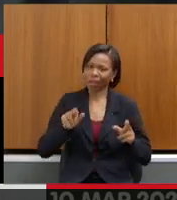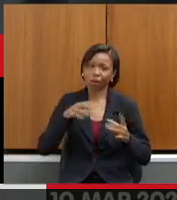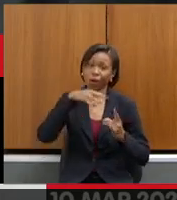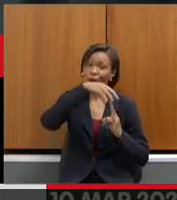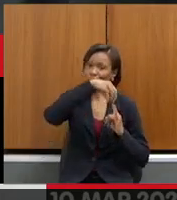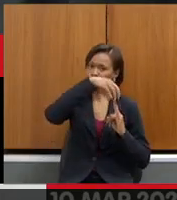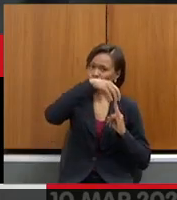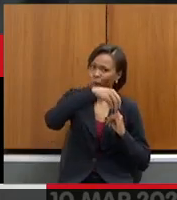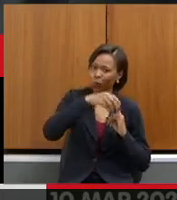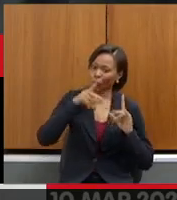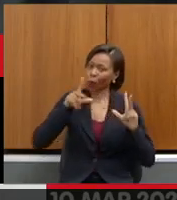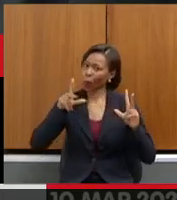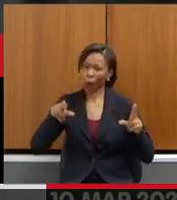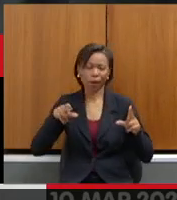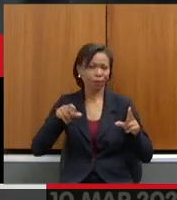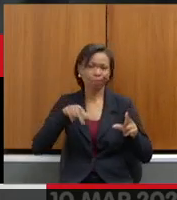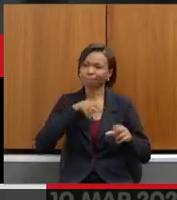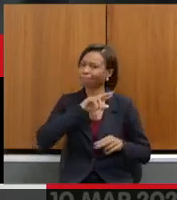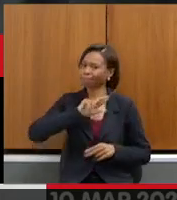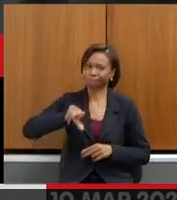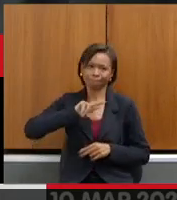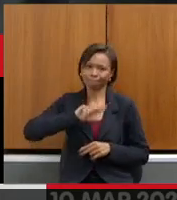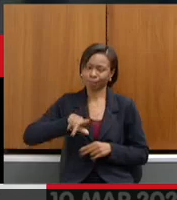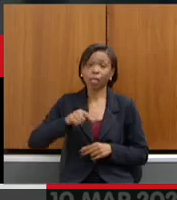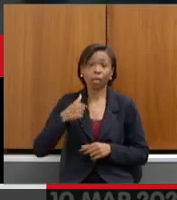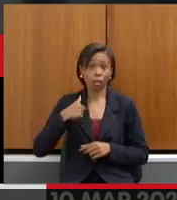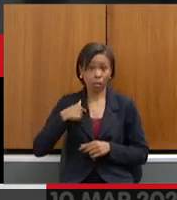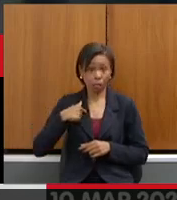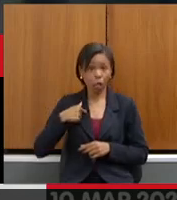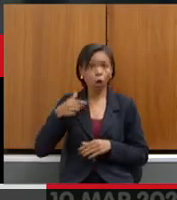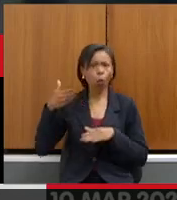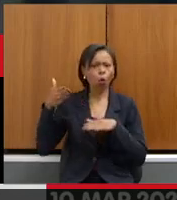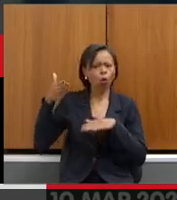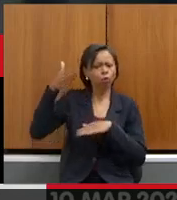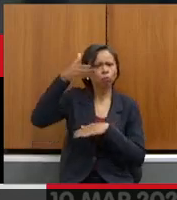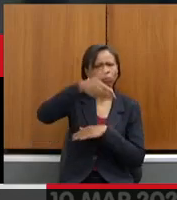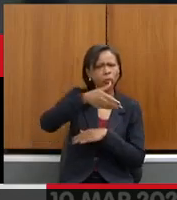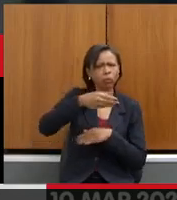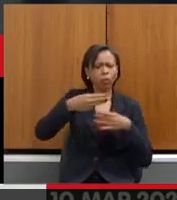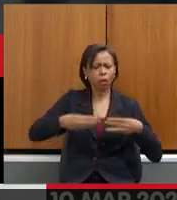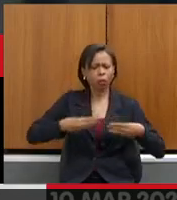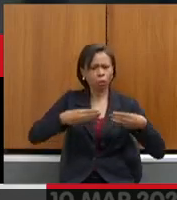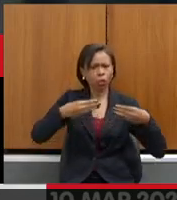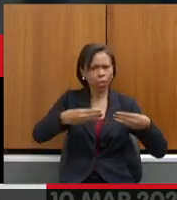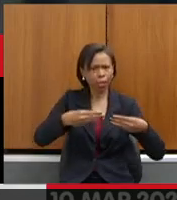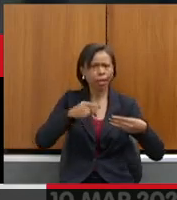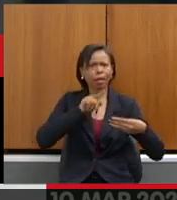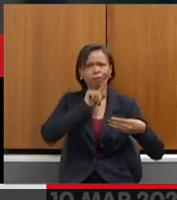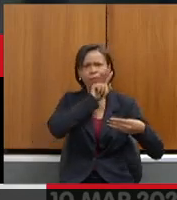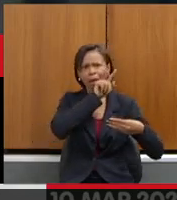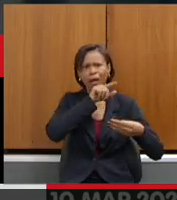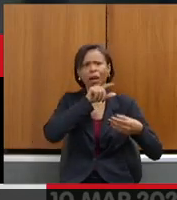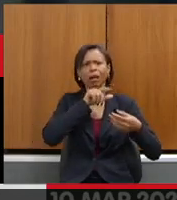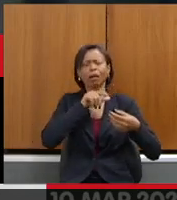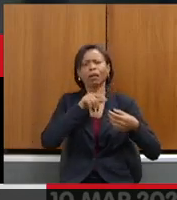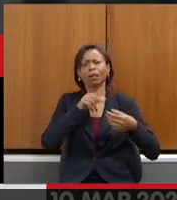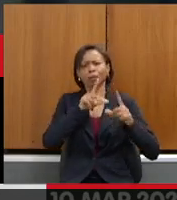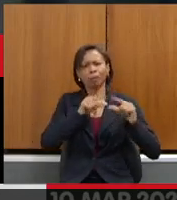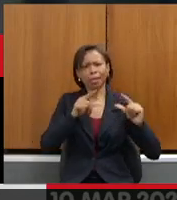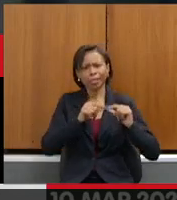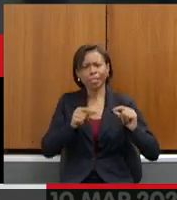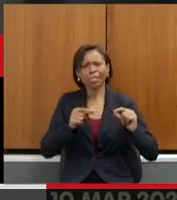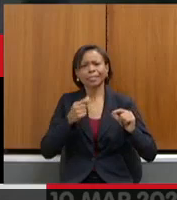Fiocruz e eu tenho ido muito ao Ministério tentado buscar isso E hoje nós temos alguns